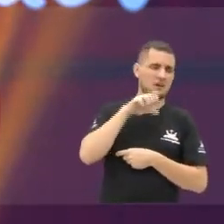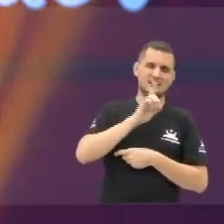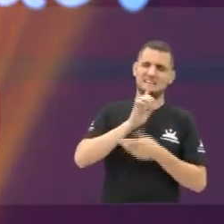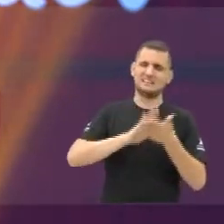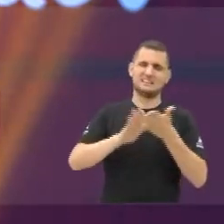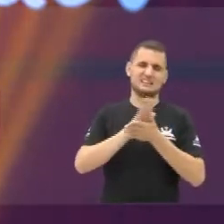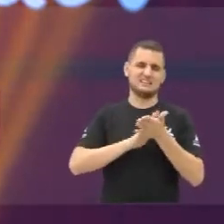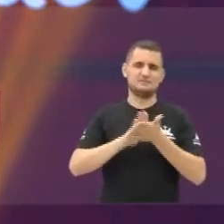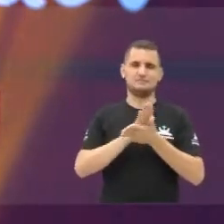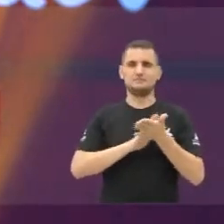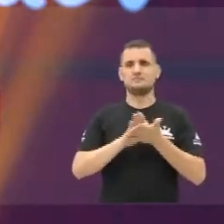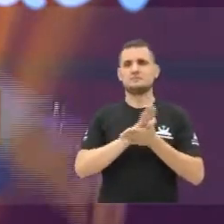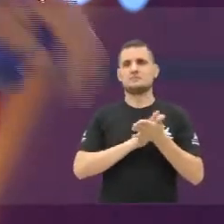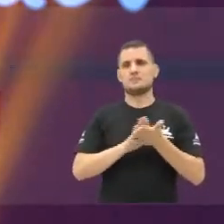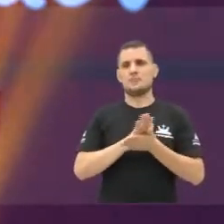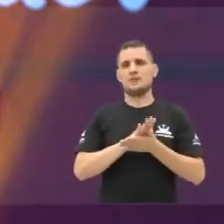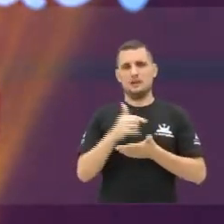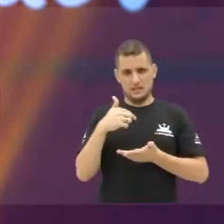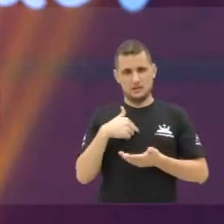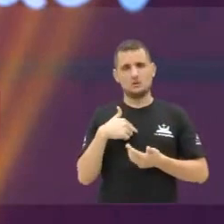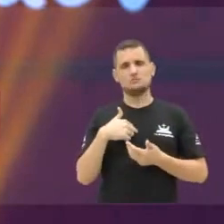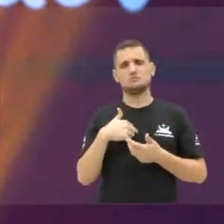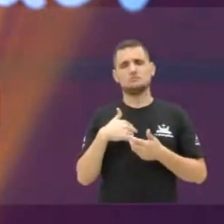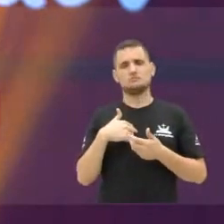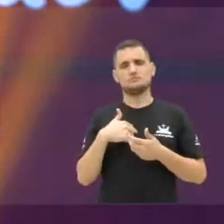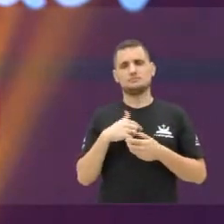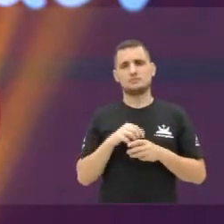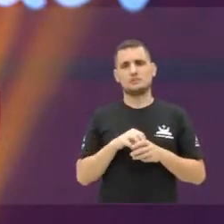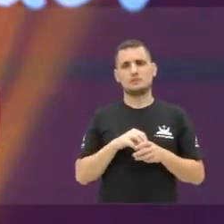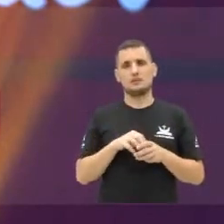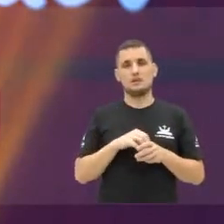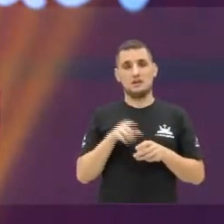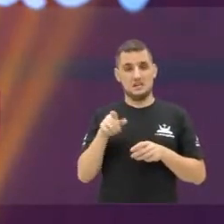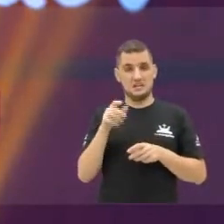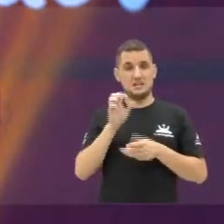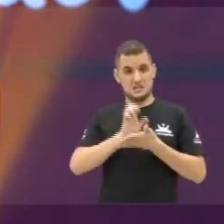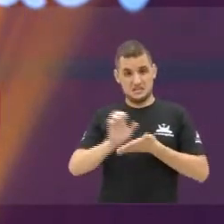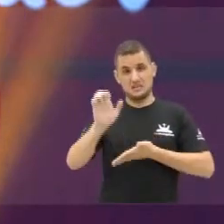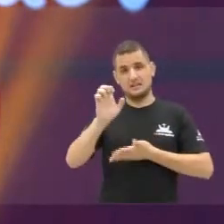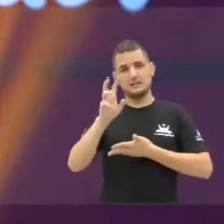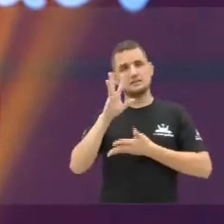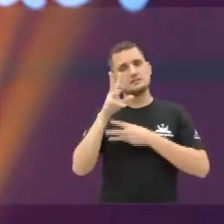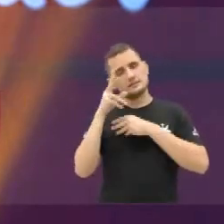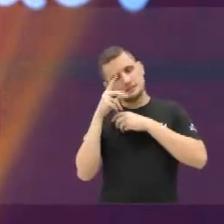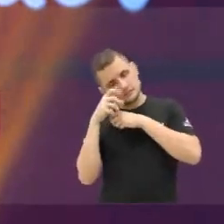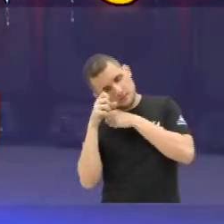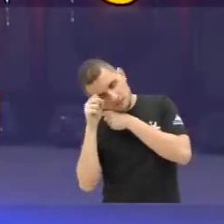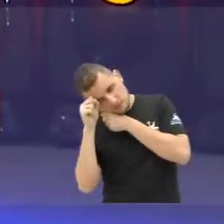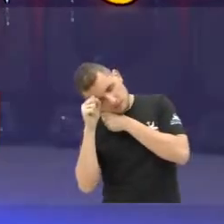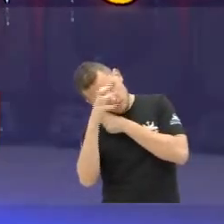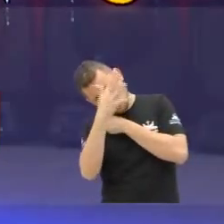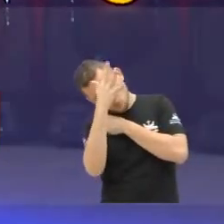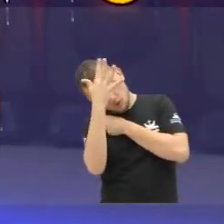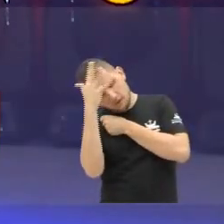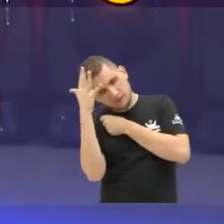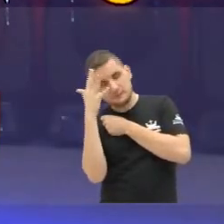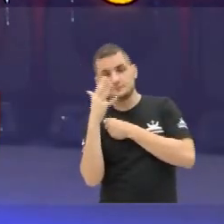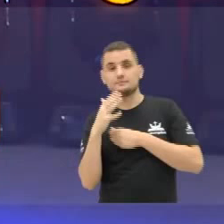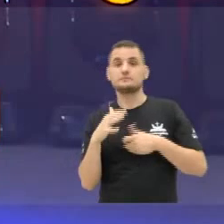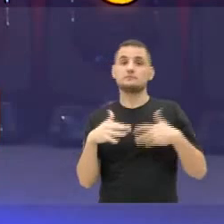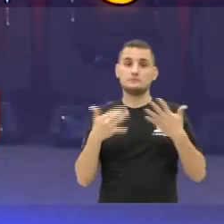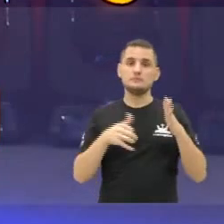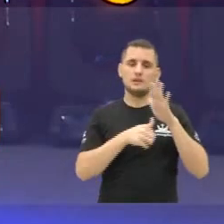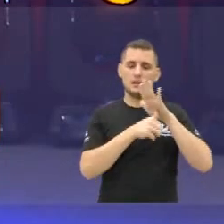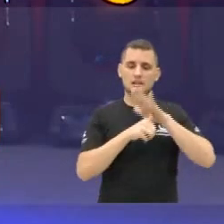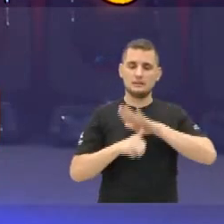Deitou-se por terra e adormeceu debaixo do junípero. A depressão leva a pessoa